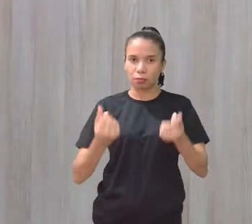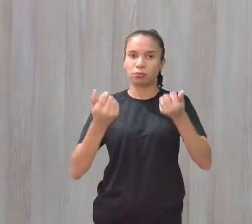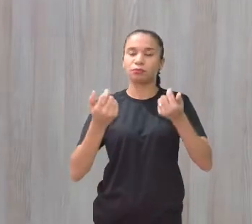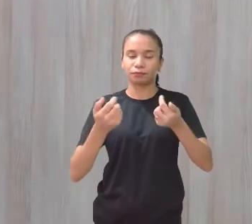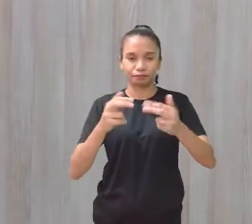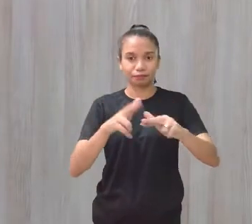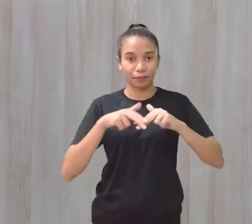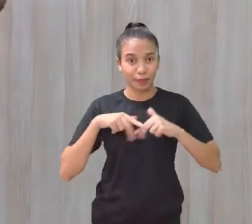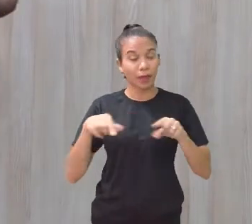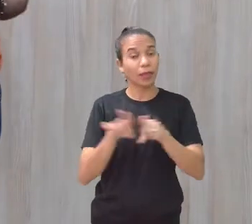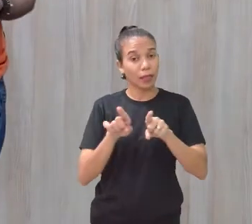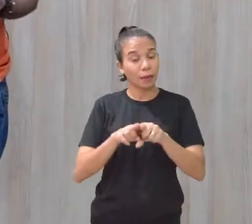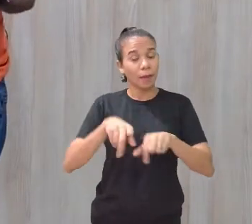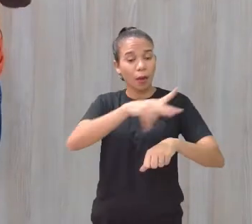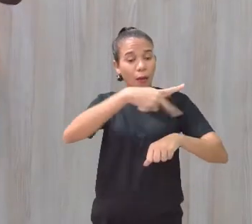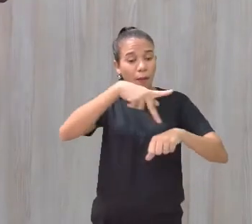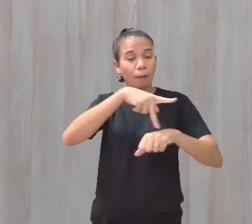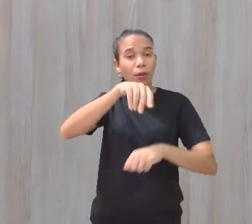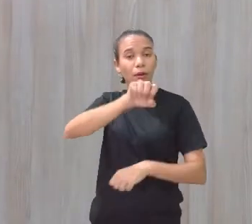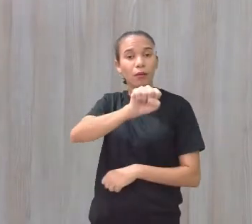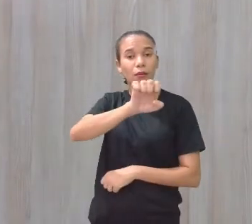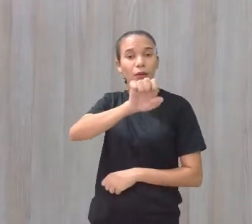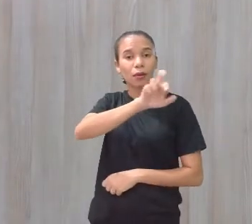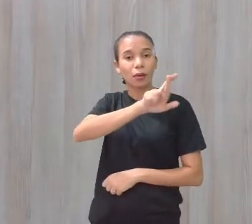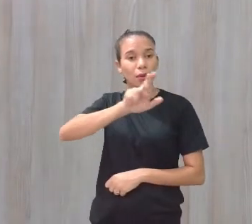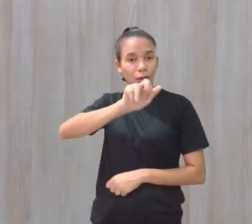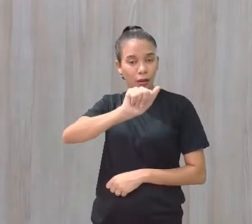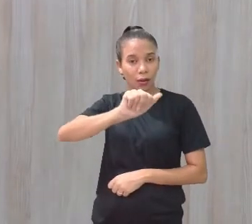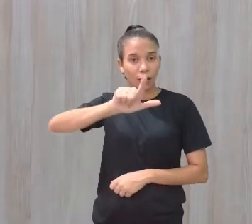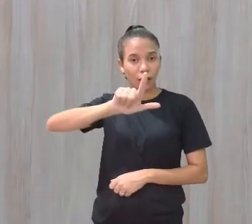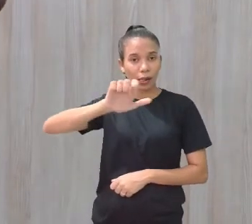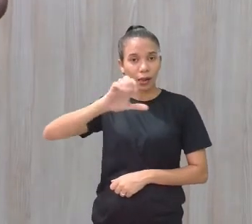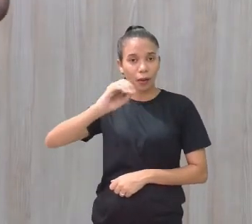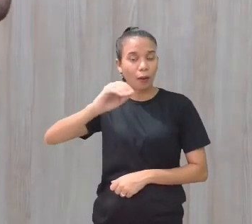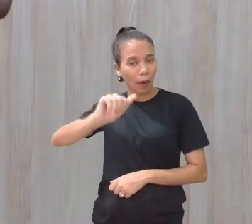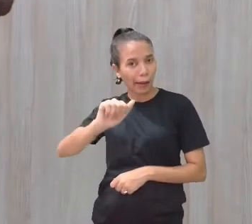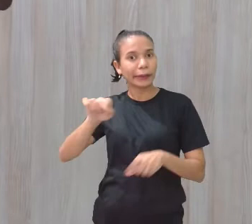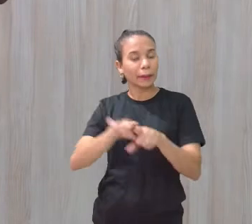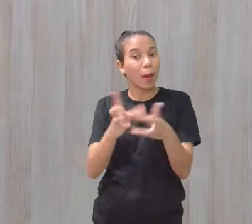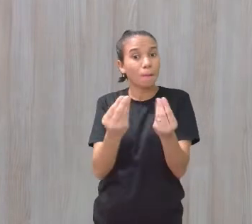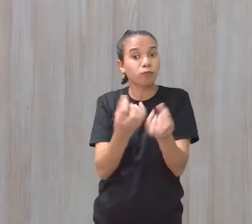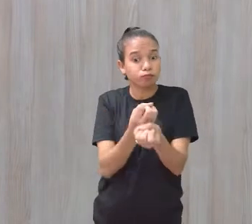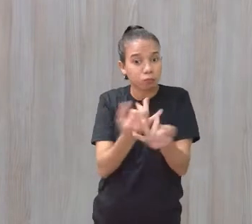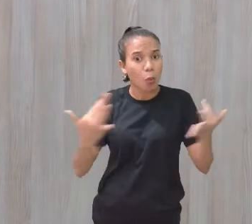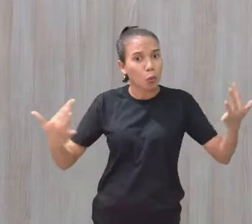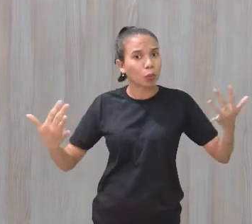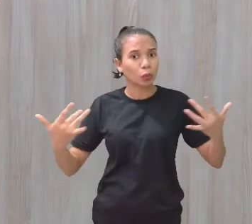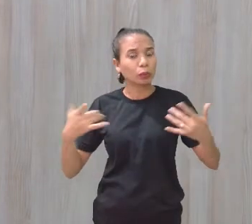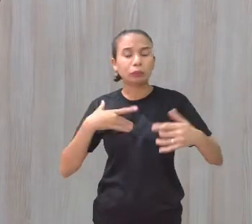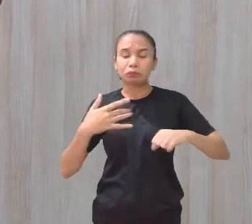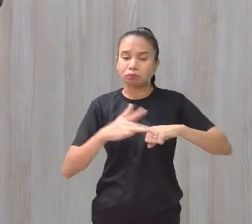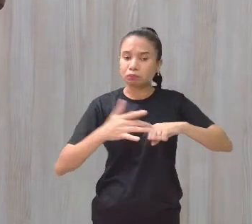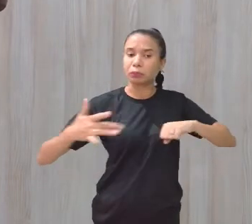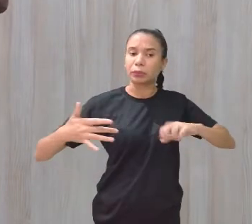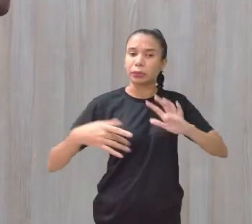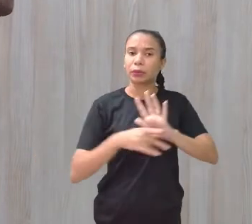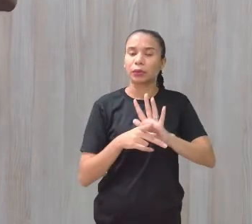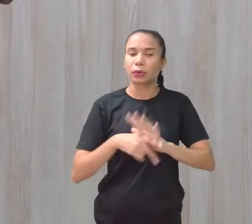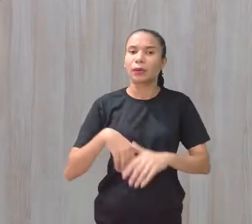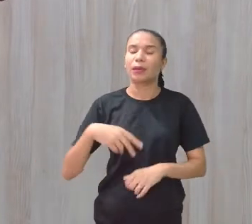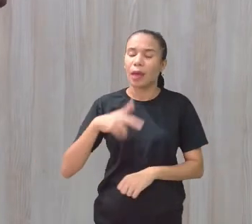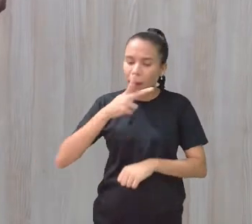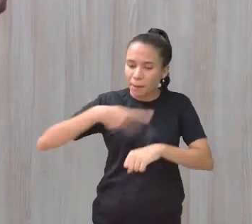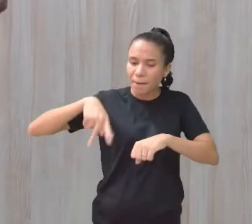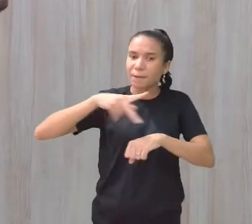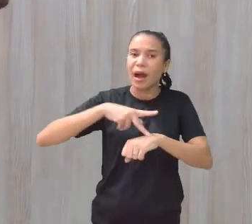Então, Serra Leoa, por exemplo, é uma região também rica, né, em diamantes, né, e até hoje é um país vítima